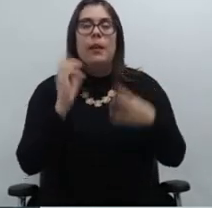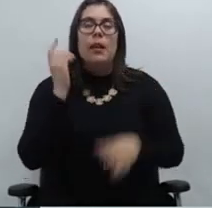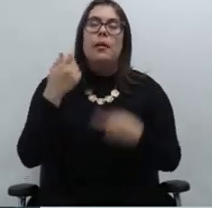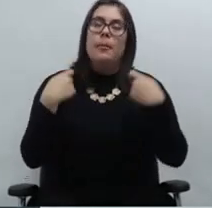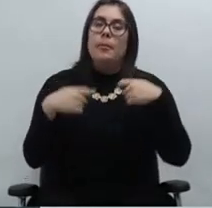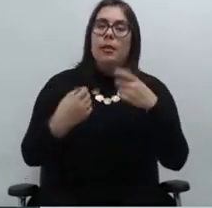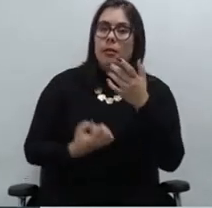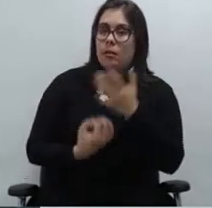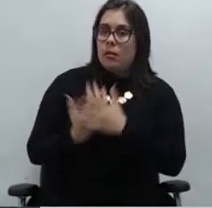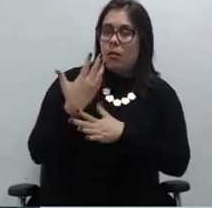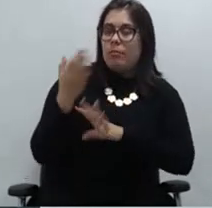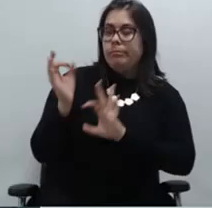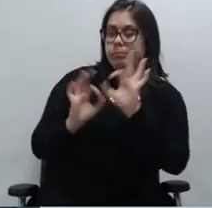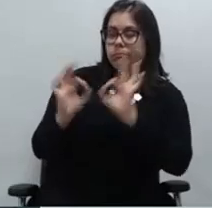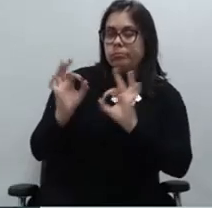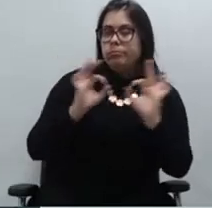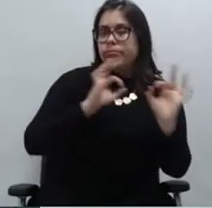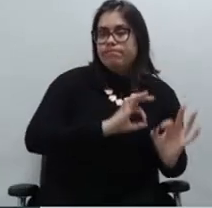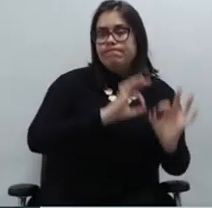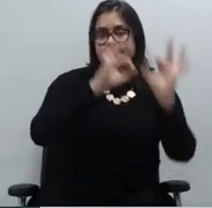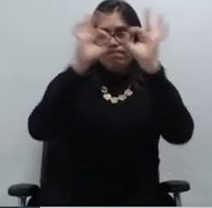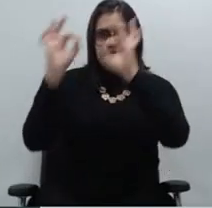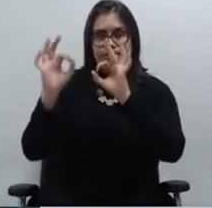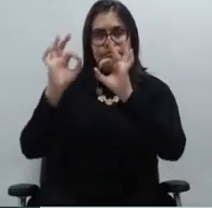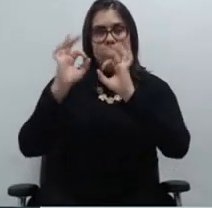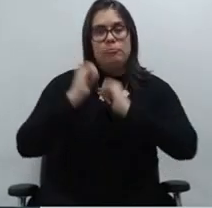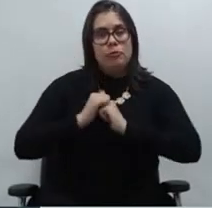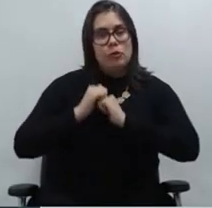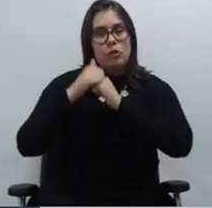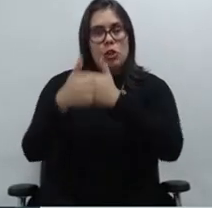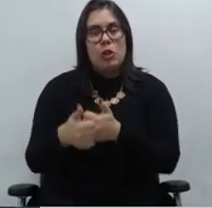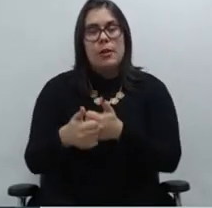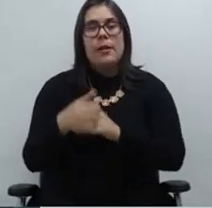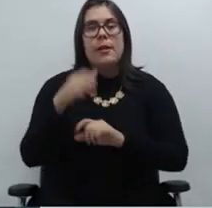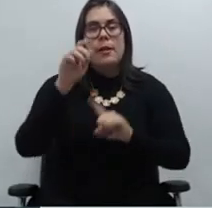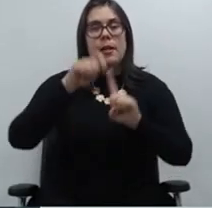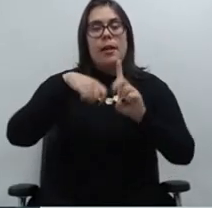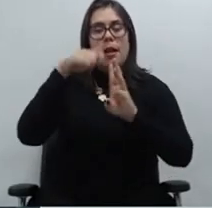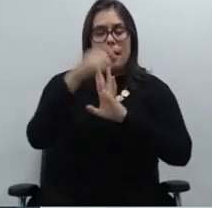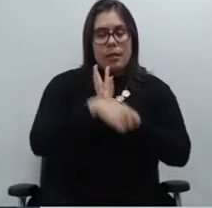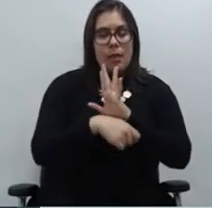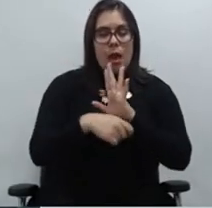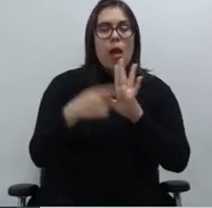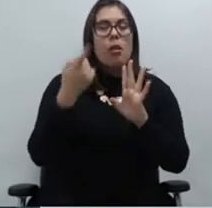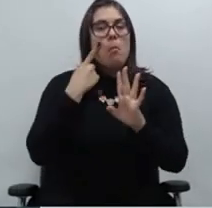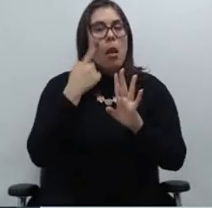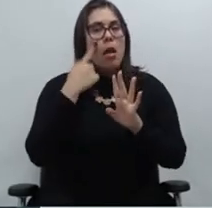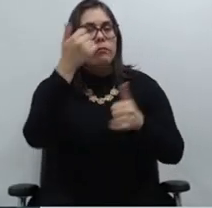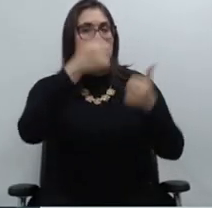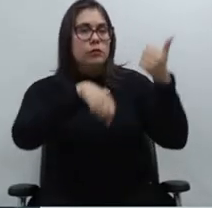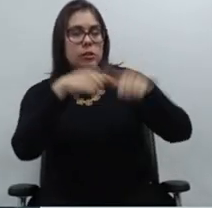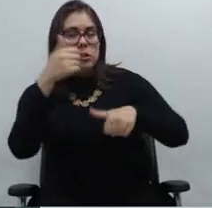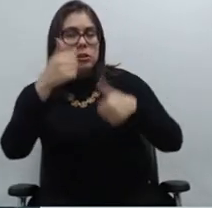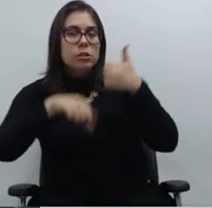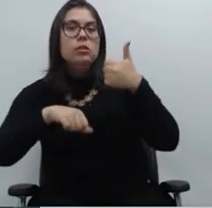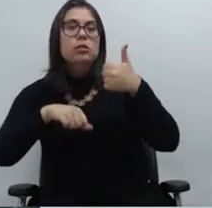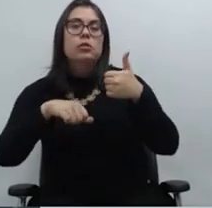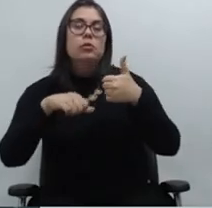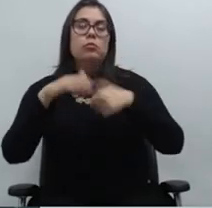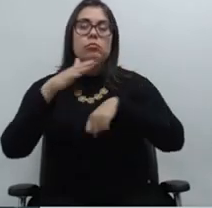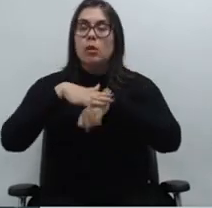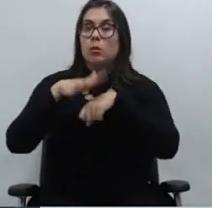de trabalho institucional do monitoramento, que inclua calendário do ciclo de reuniões de monitoramento e avaliação da execução do plano